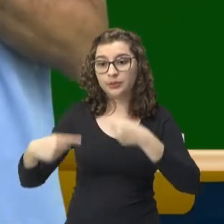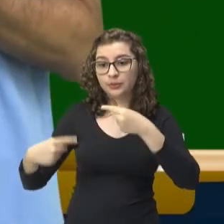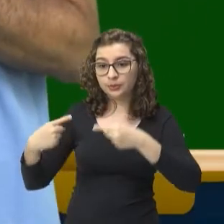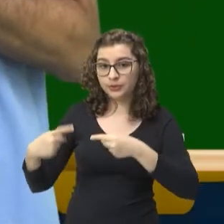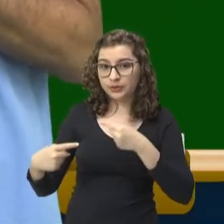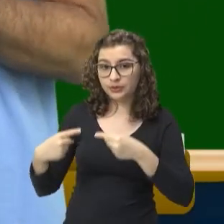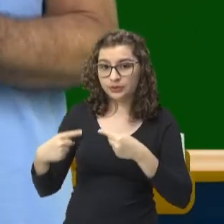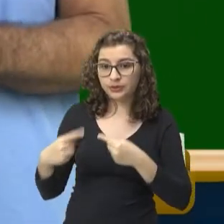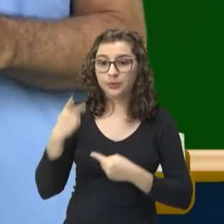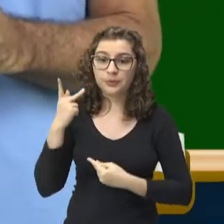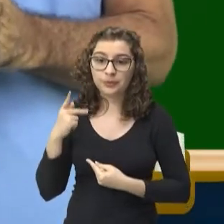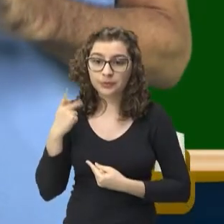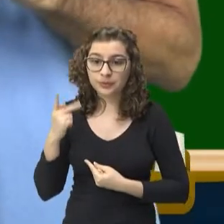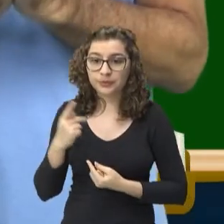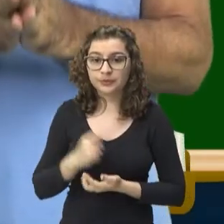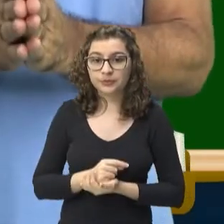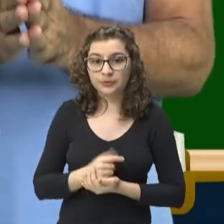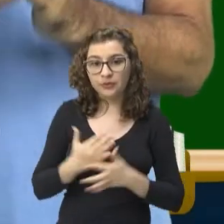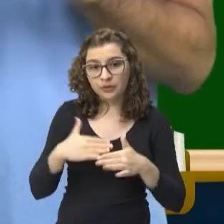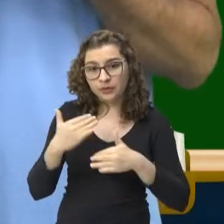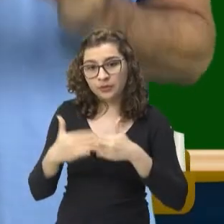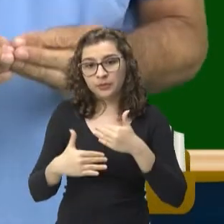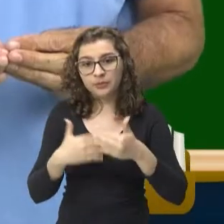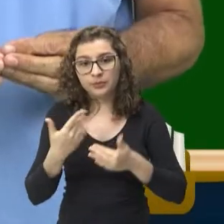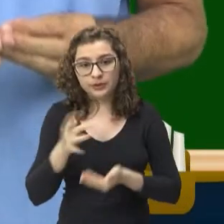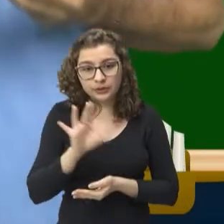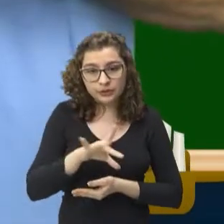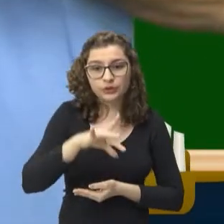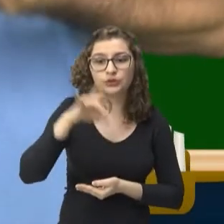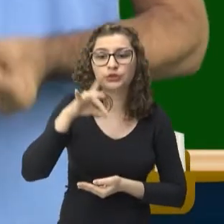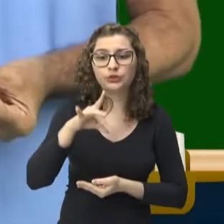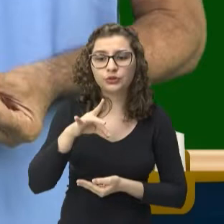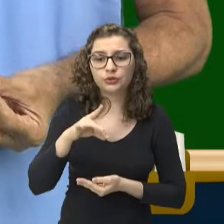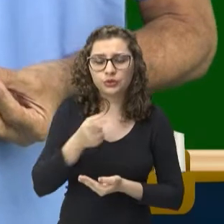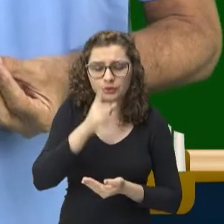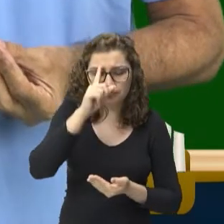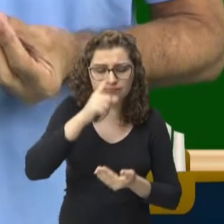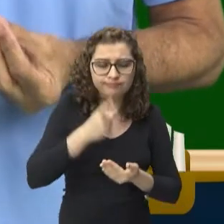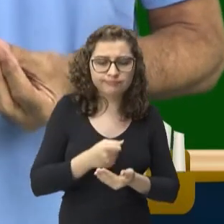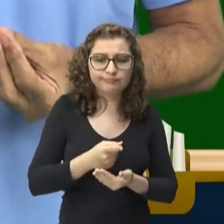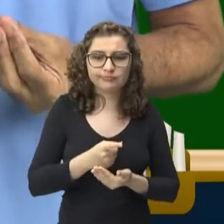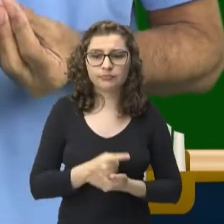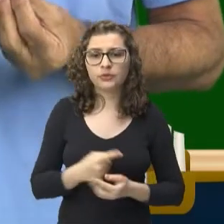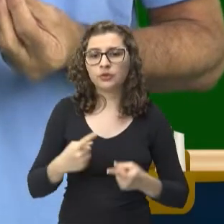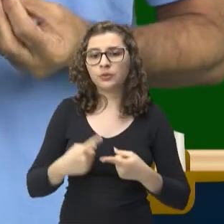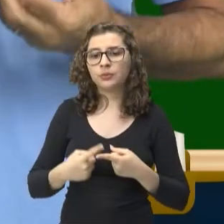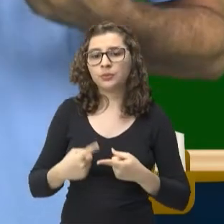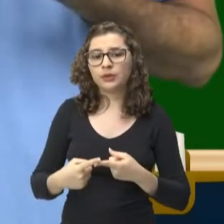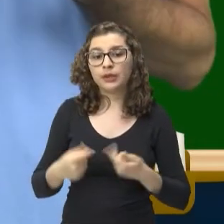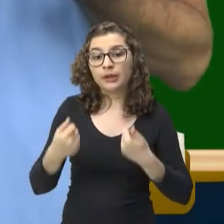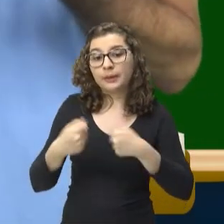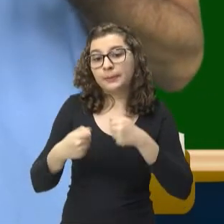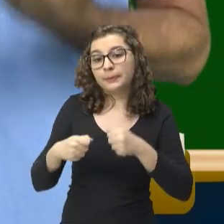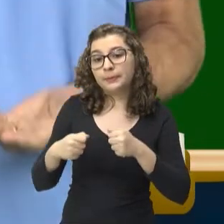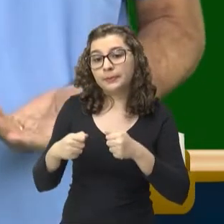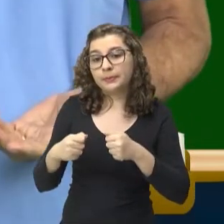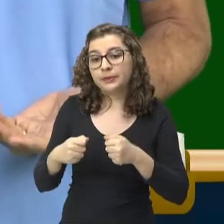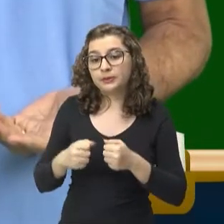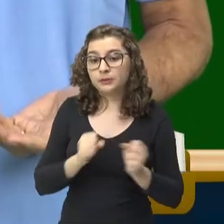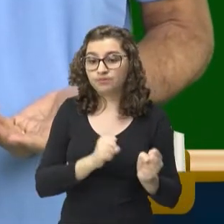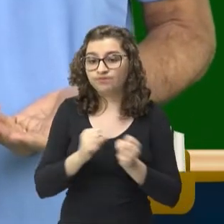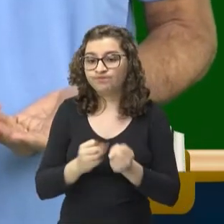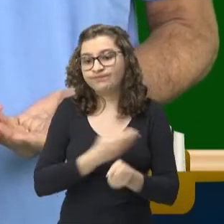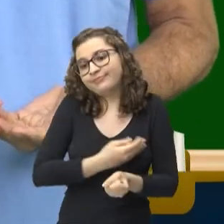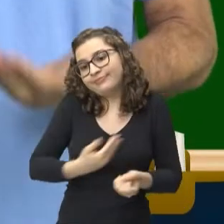com política pública como um processo de decisão. Por que é um processo de decisão? Porque depende da decisão do poder